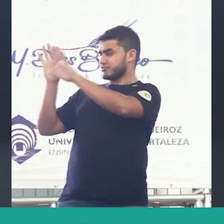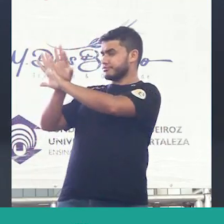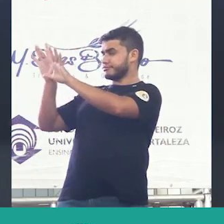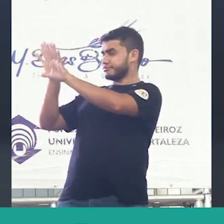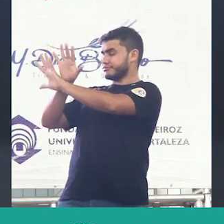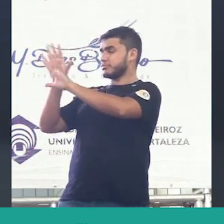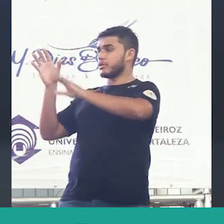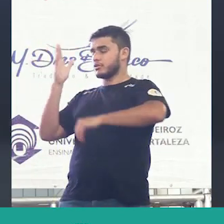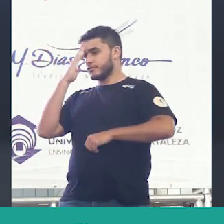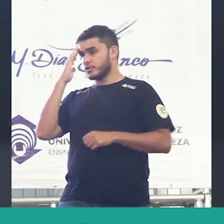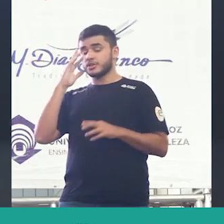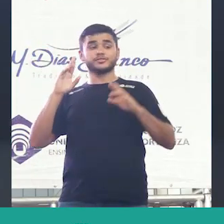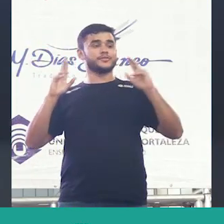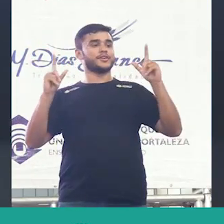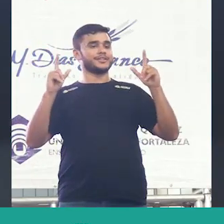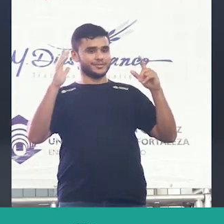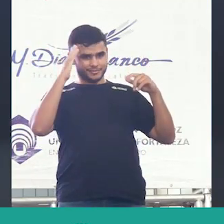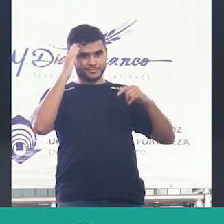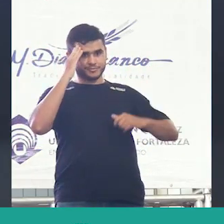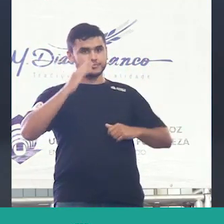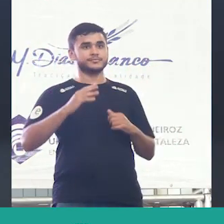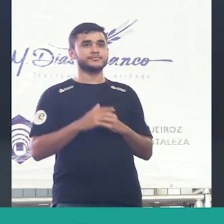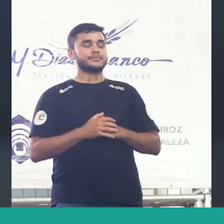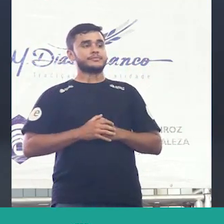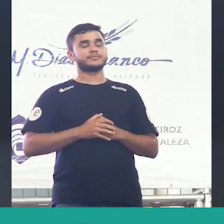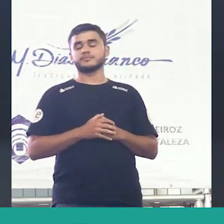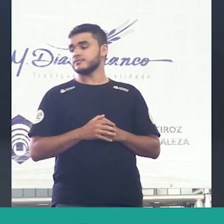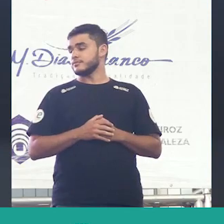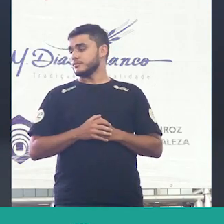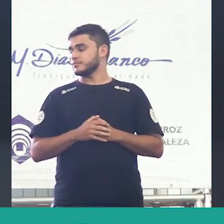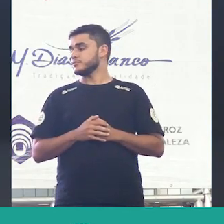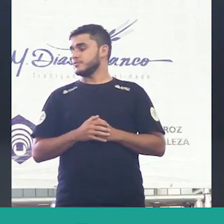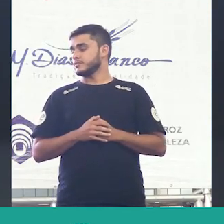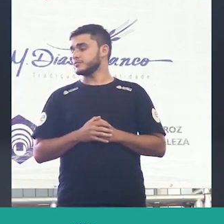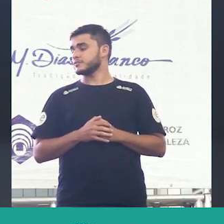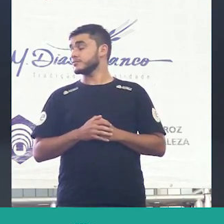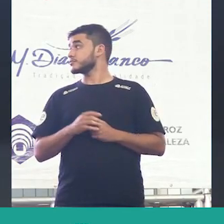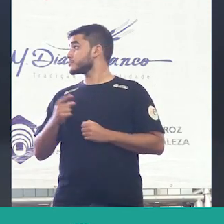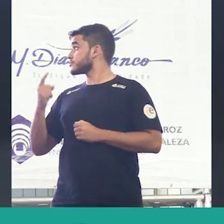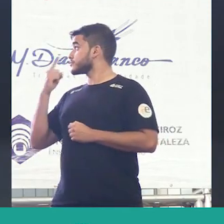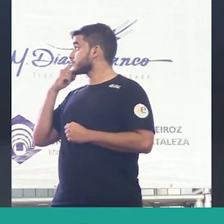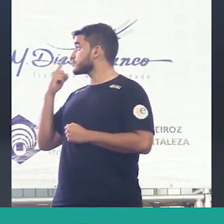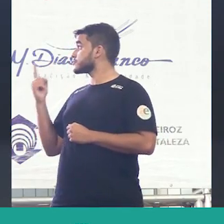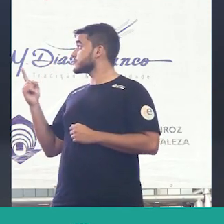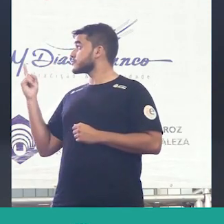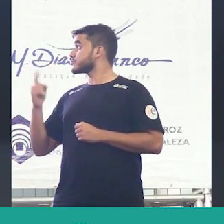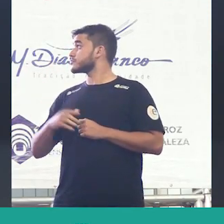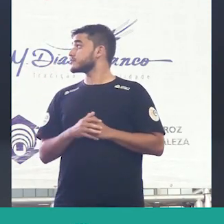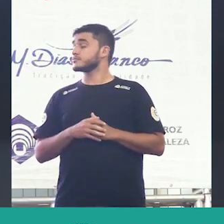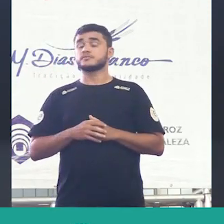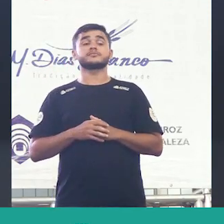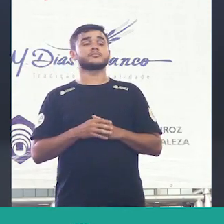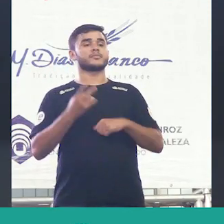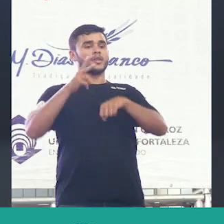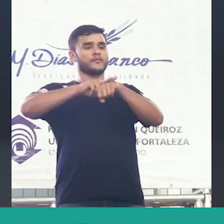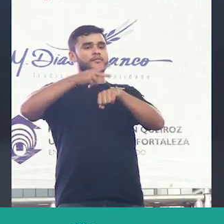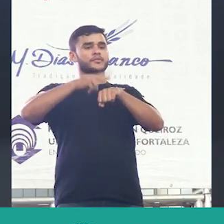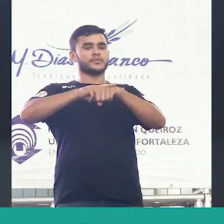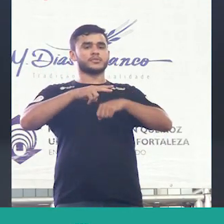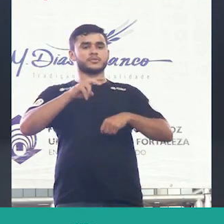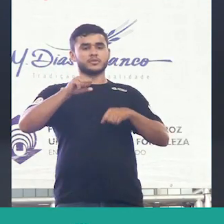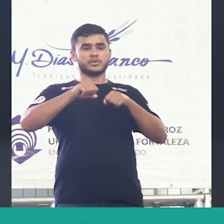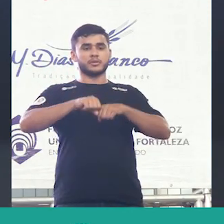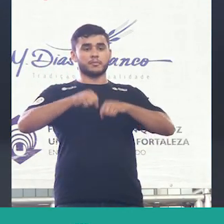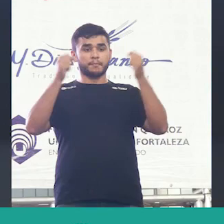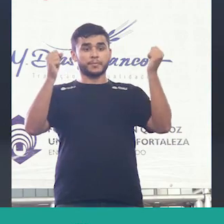meio igual à parte inicial. Sofrem desvios. Ok. Estão vendo esse vidro aí?